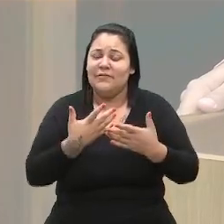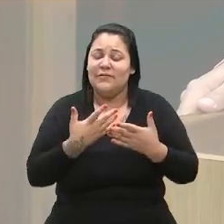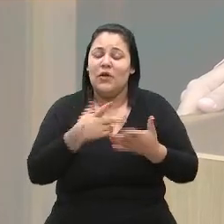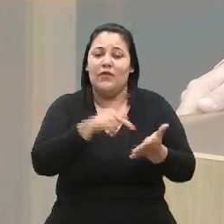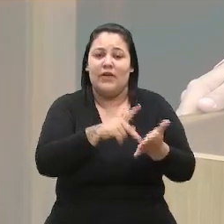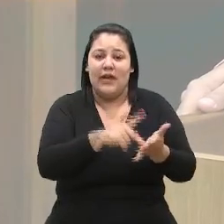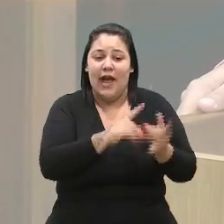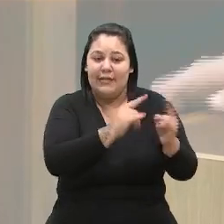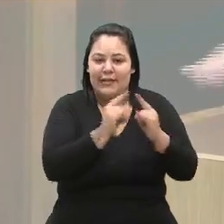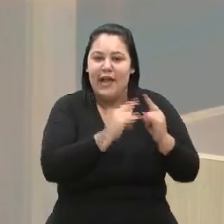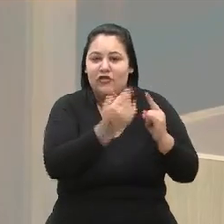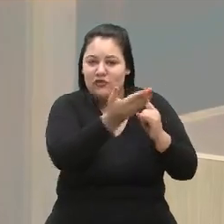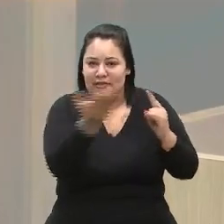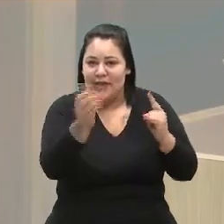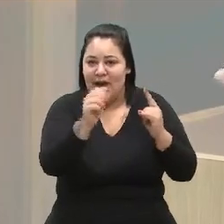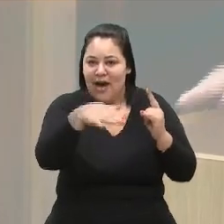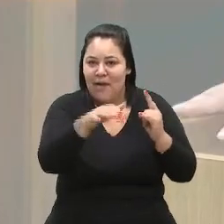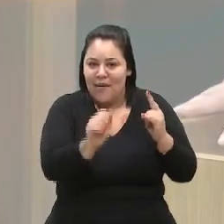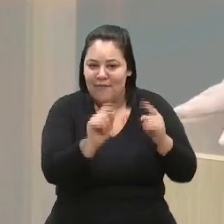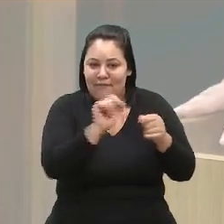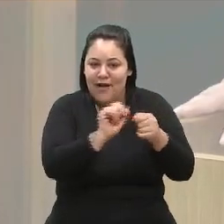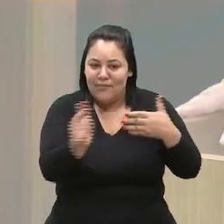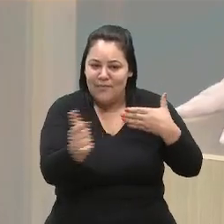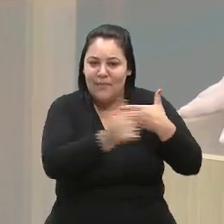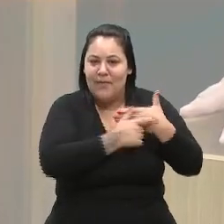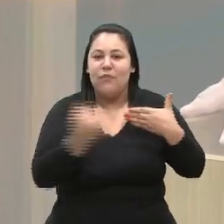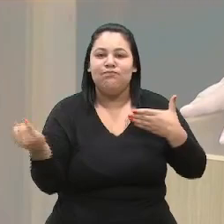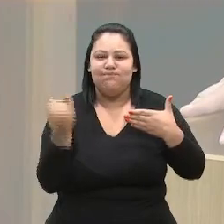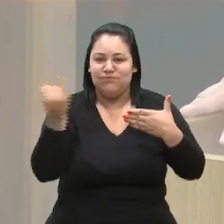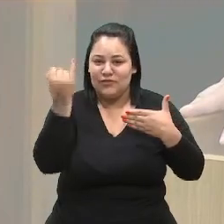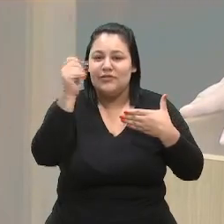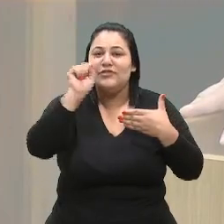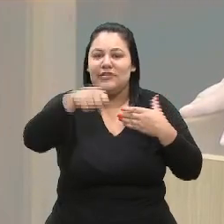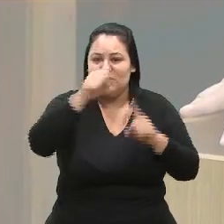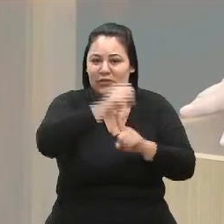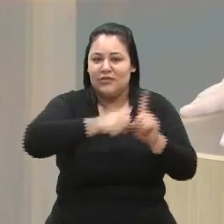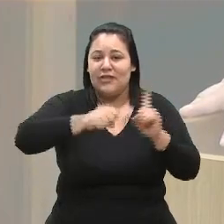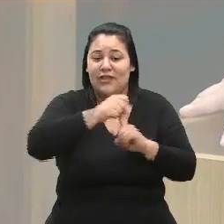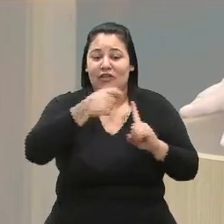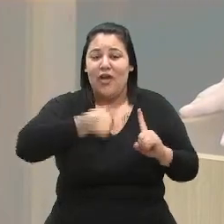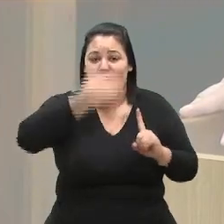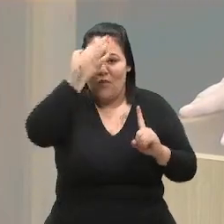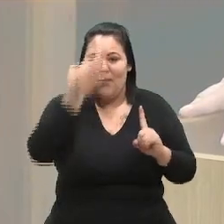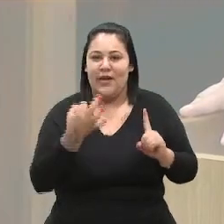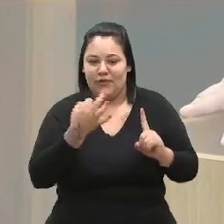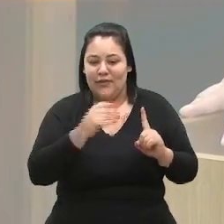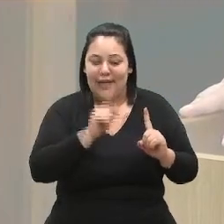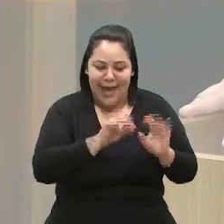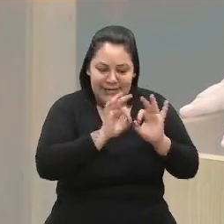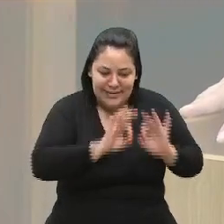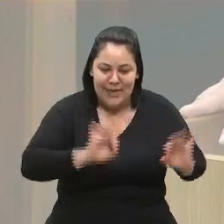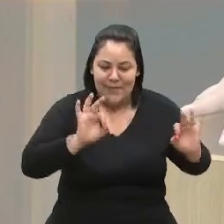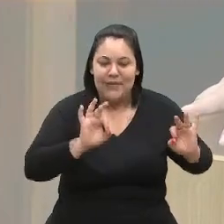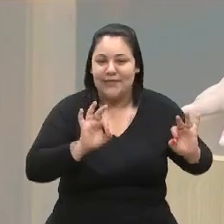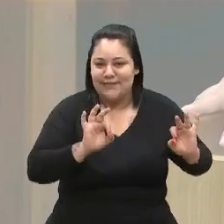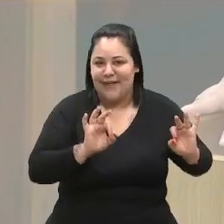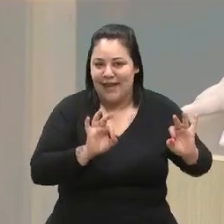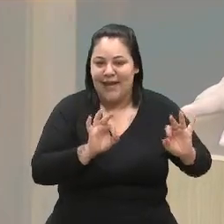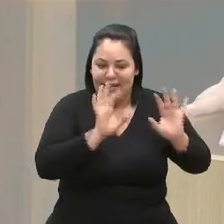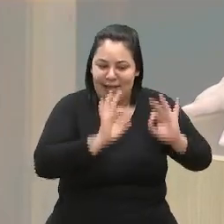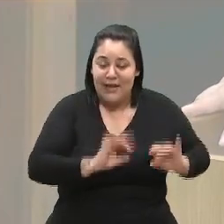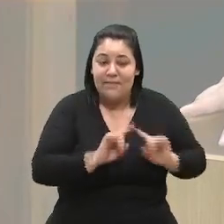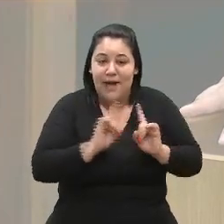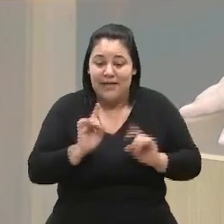de vocês, ela cumpre um papel de extrema relevância. Eu entendo que é algo simples, mas que auxilia, inclusive, em